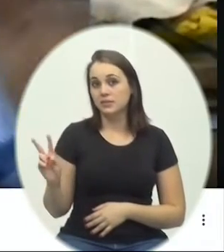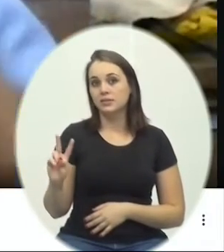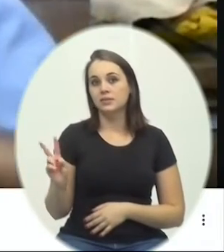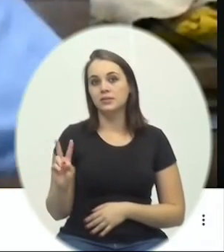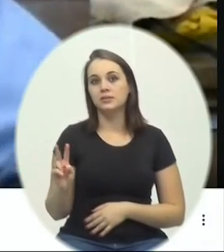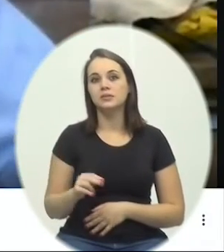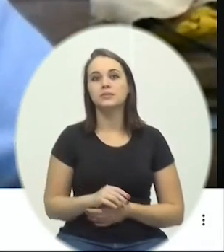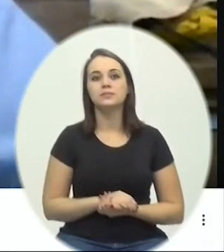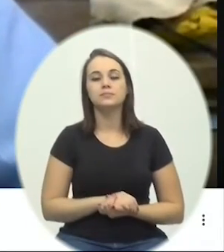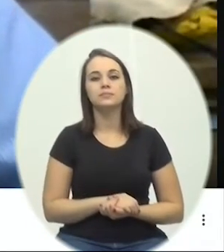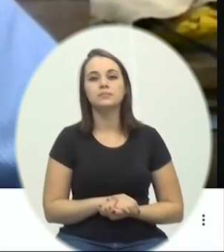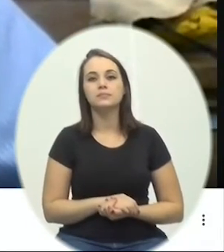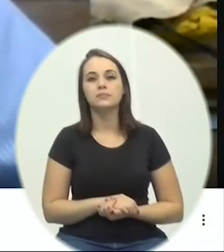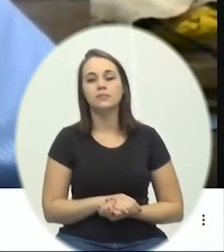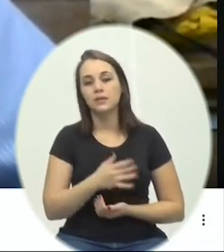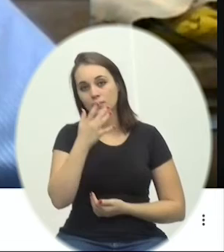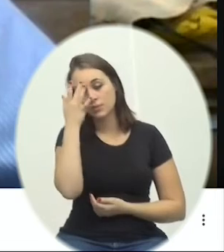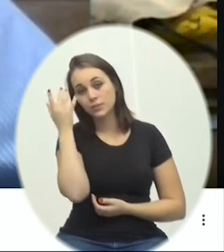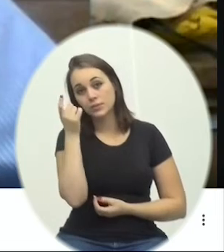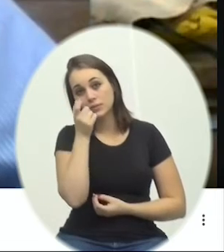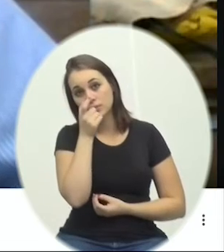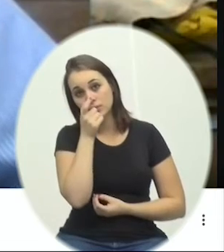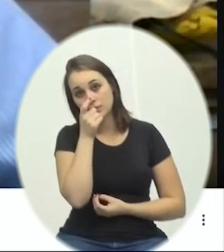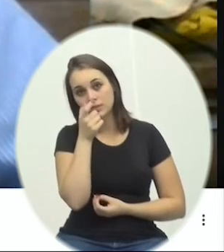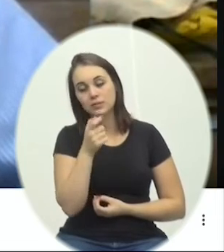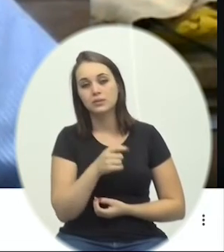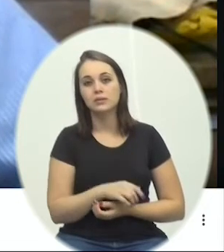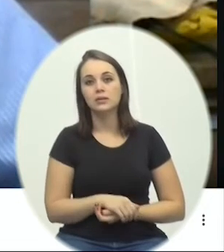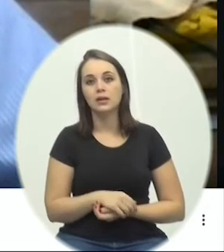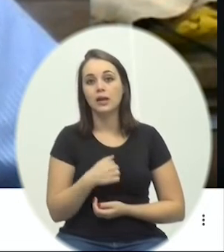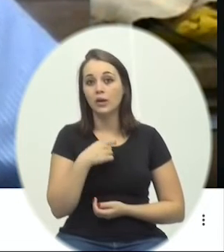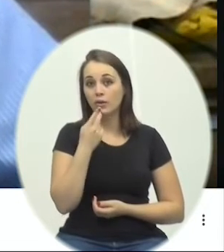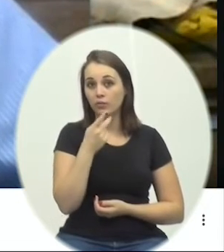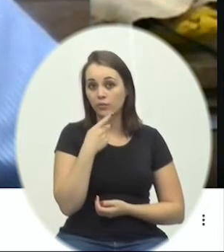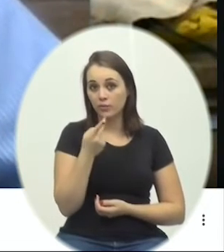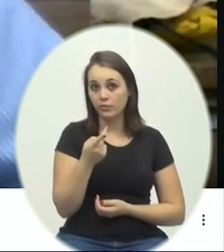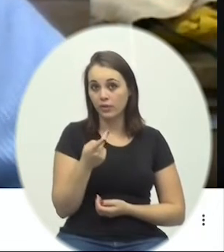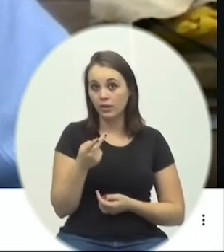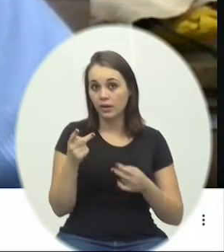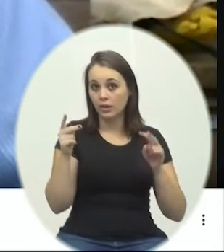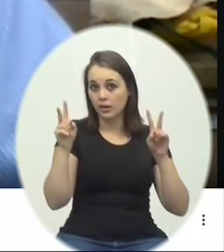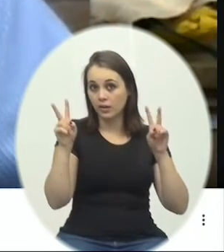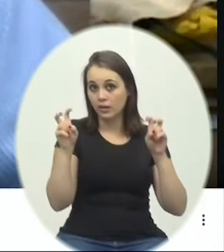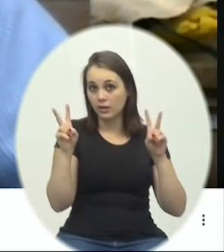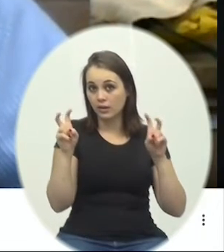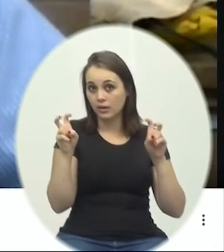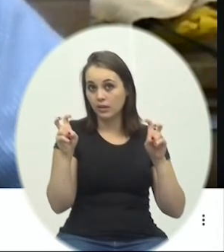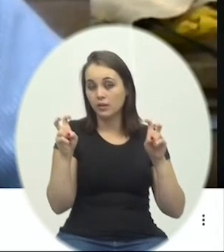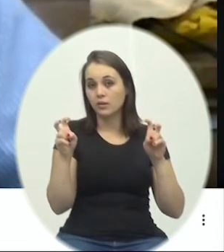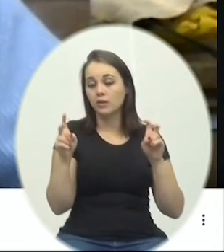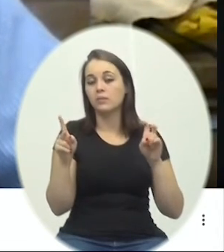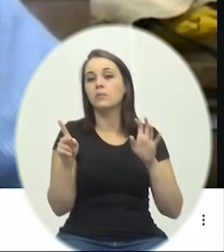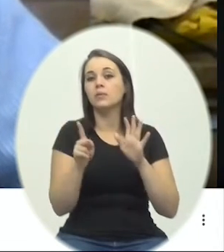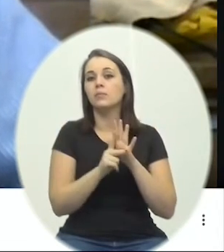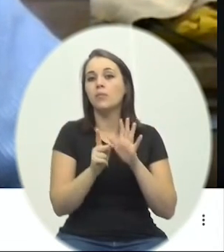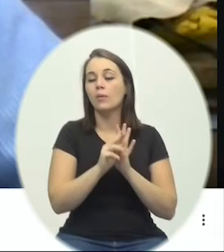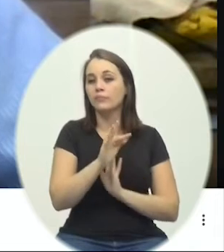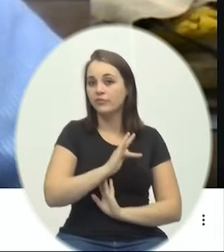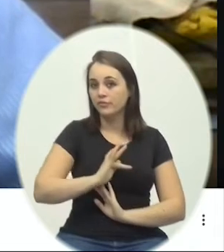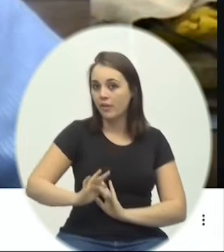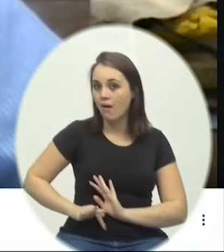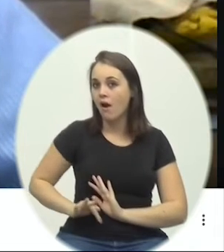vereadoras e o público que nos assiste. Eu vou falar de um tema de um ente federal, mas que nos atinge no